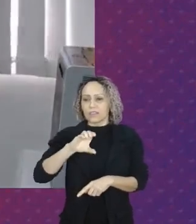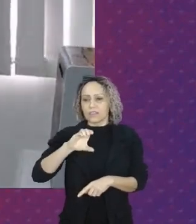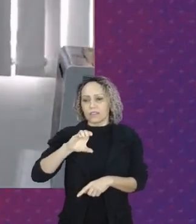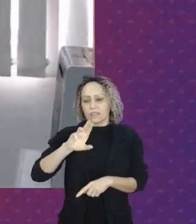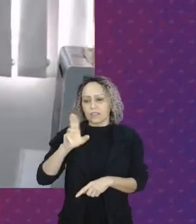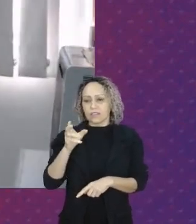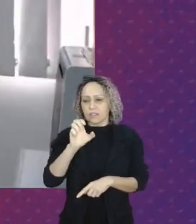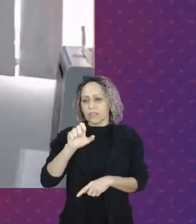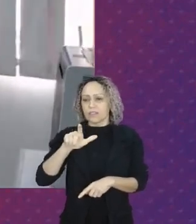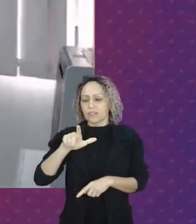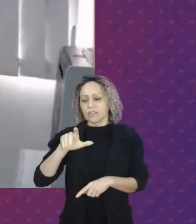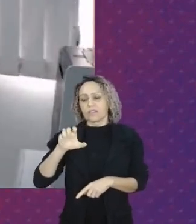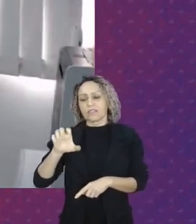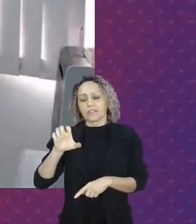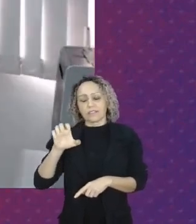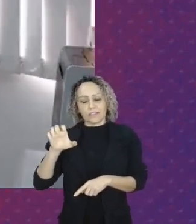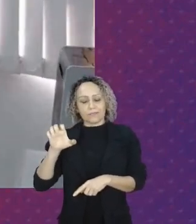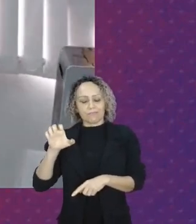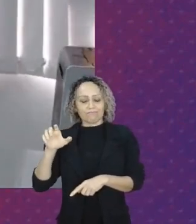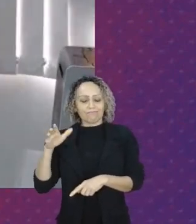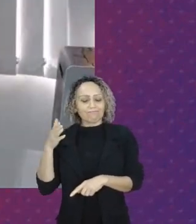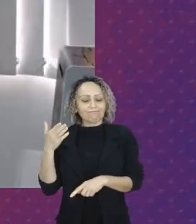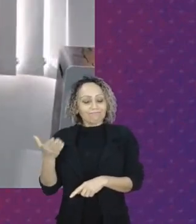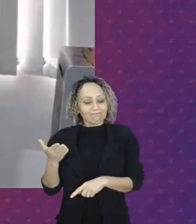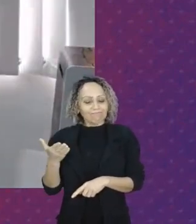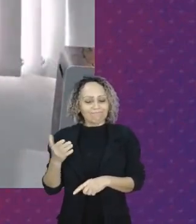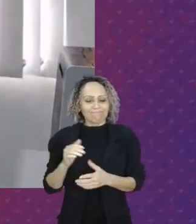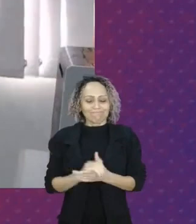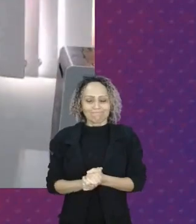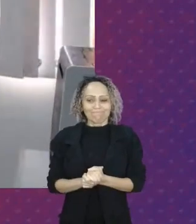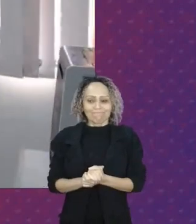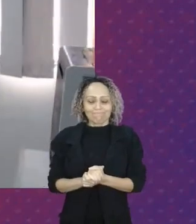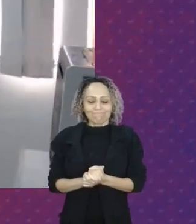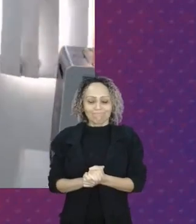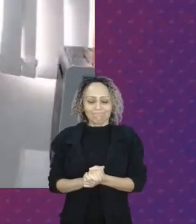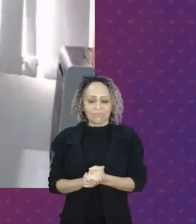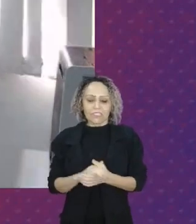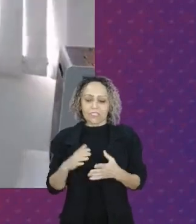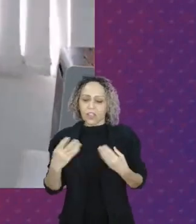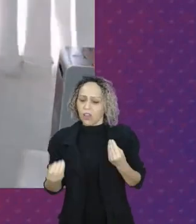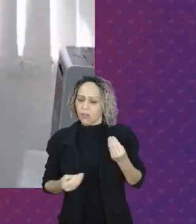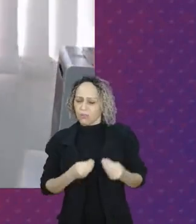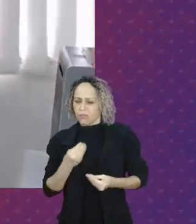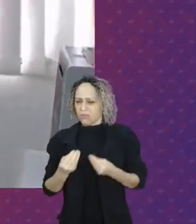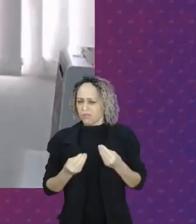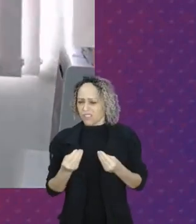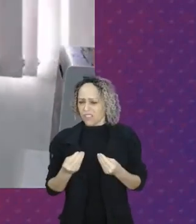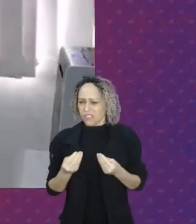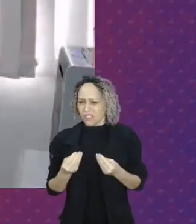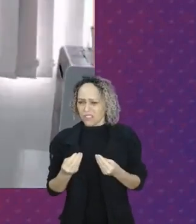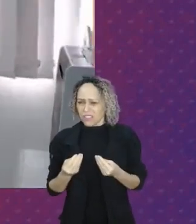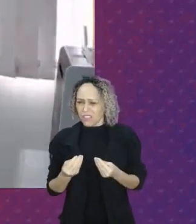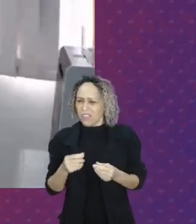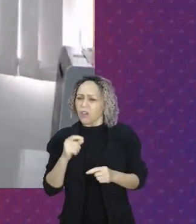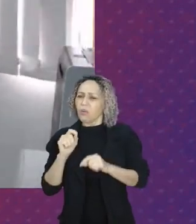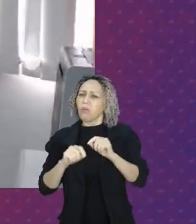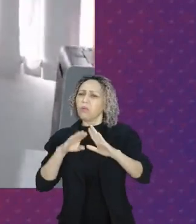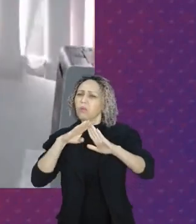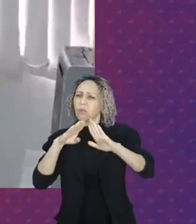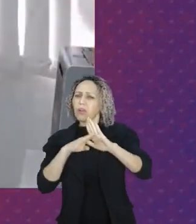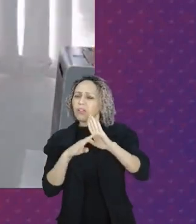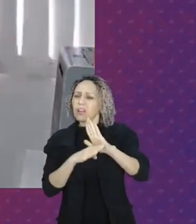o suficiente, nem foi motivador, né? E vejam que a Dilma Rousseff trouxe, né, no bojo do seu programa de